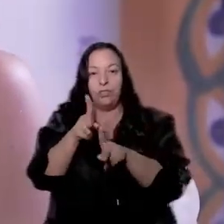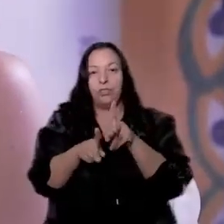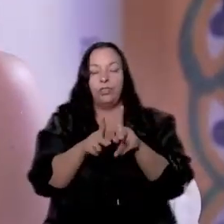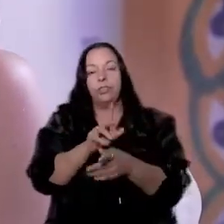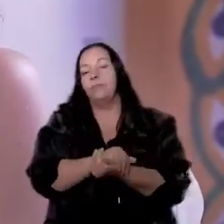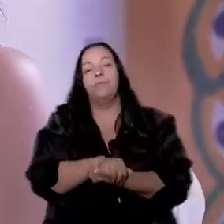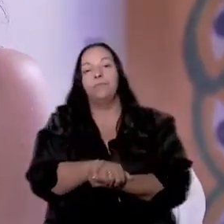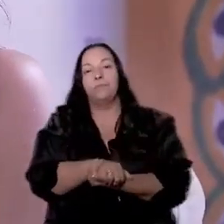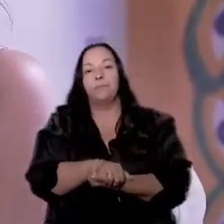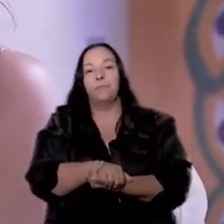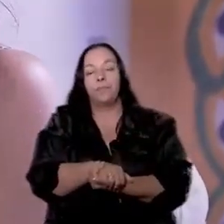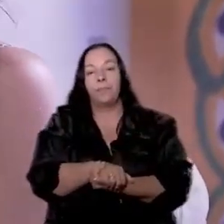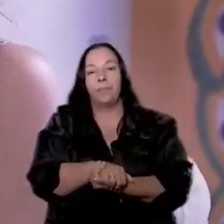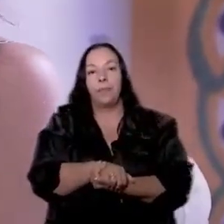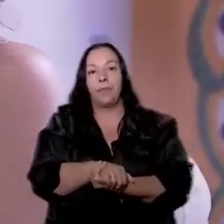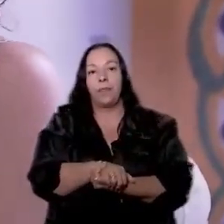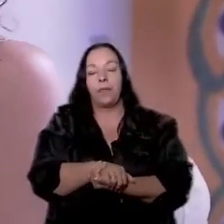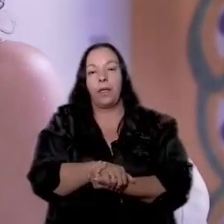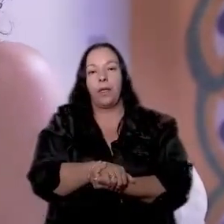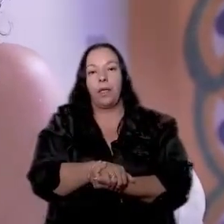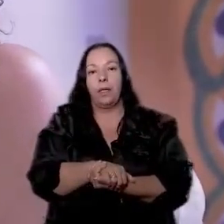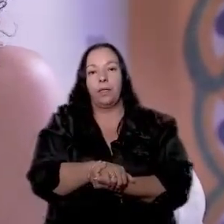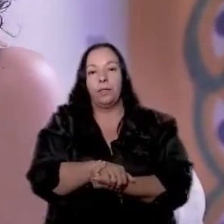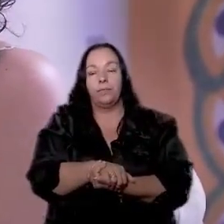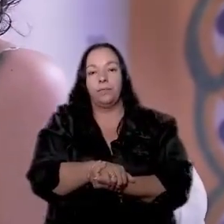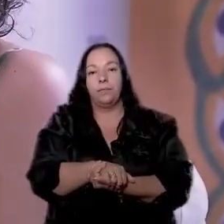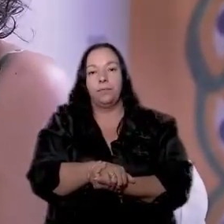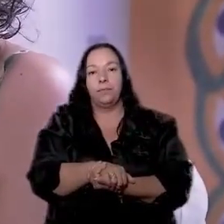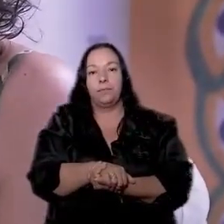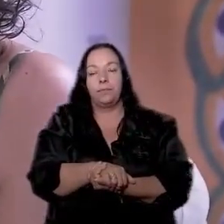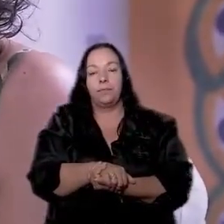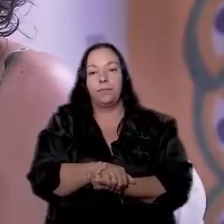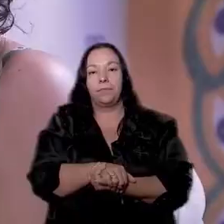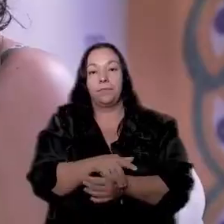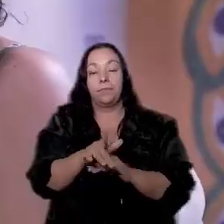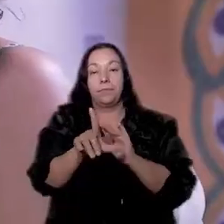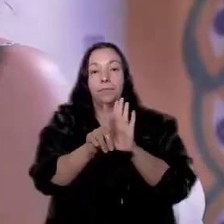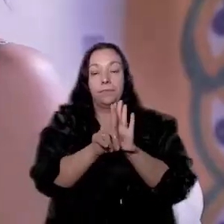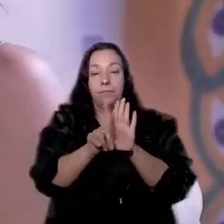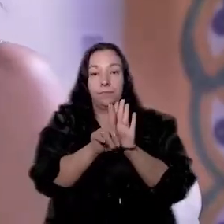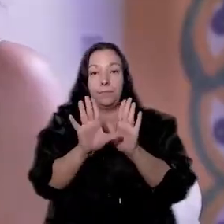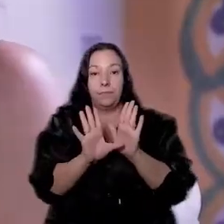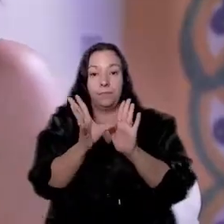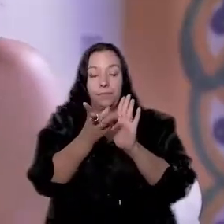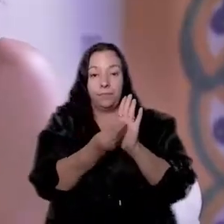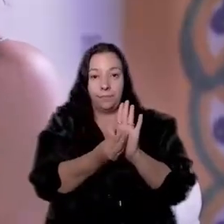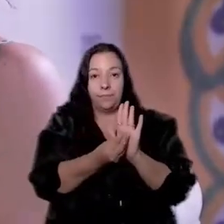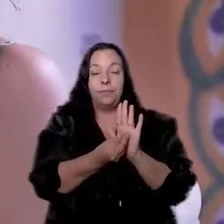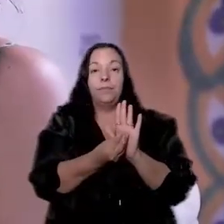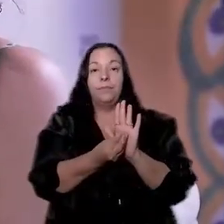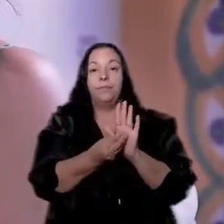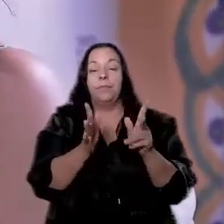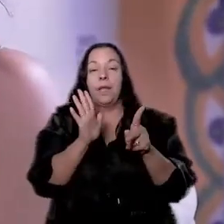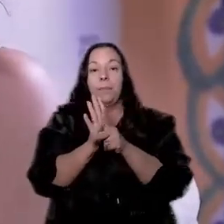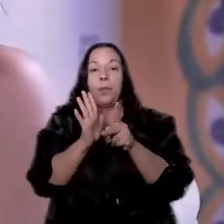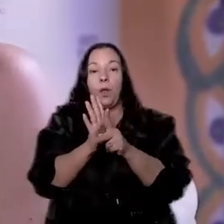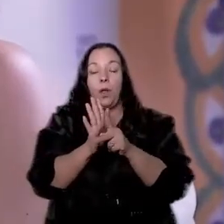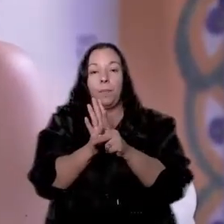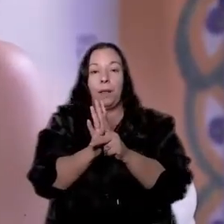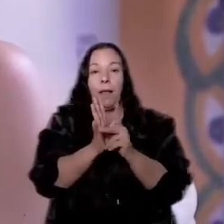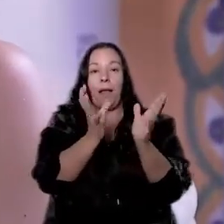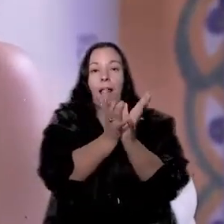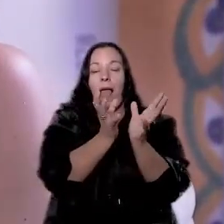forma alguma. E uma das coisas que se fala da lei, inclusive aí dentro da própria classe